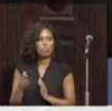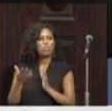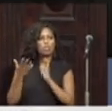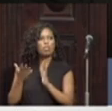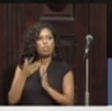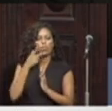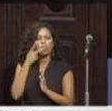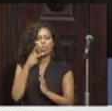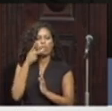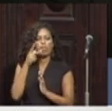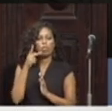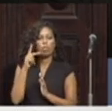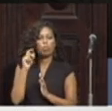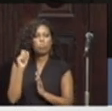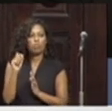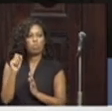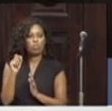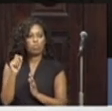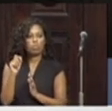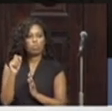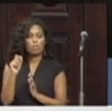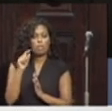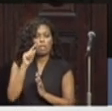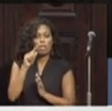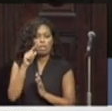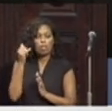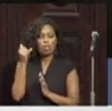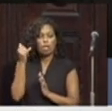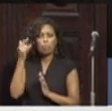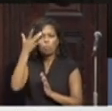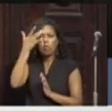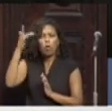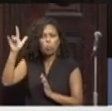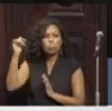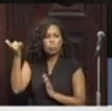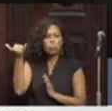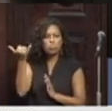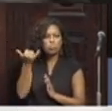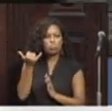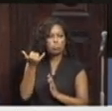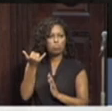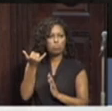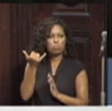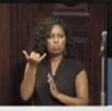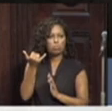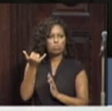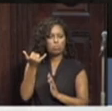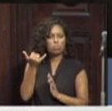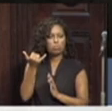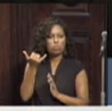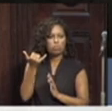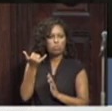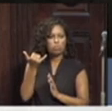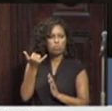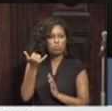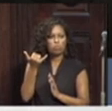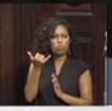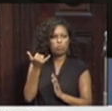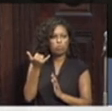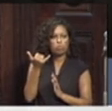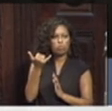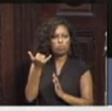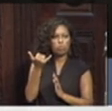informação de Vossa Excelência. Eu fui informado que os servidores desta casa, responsável